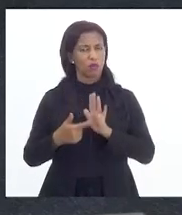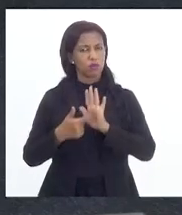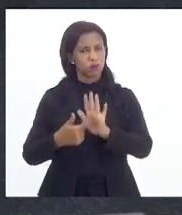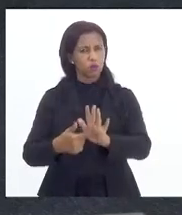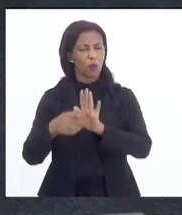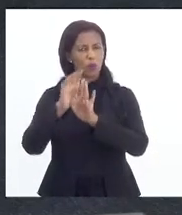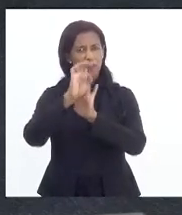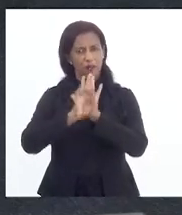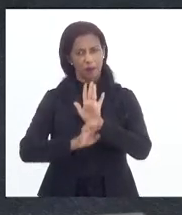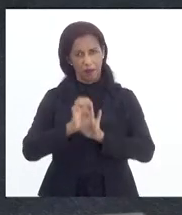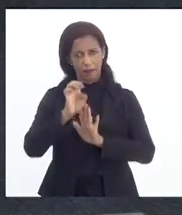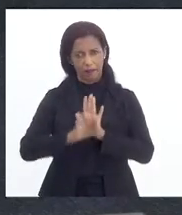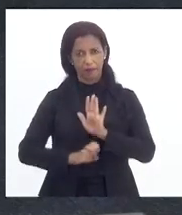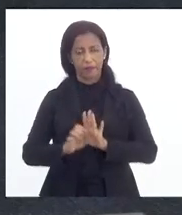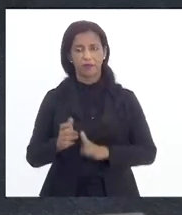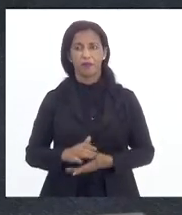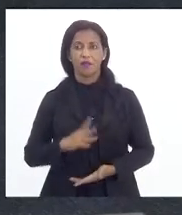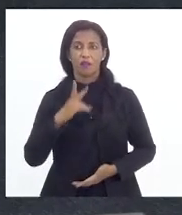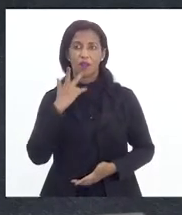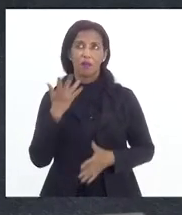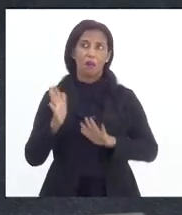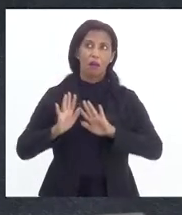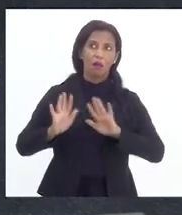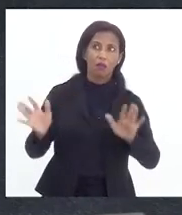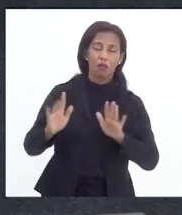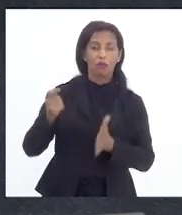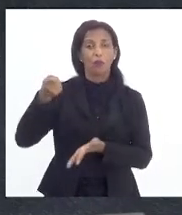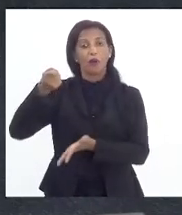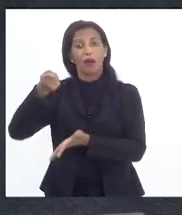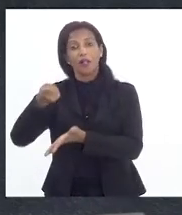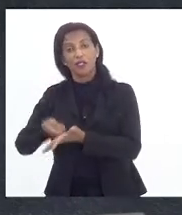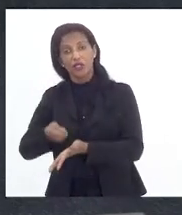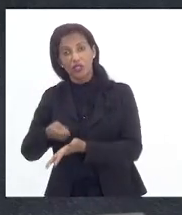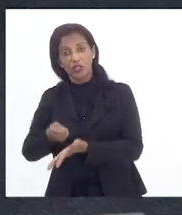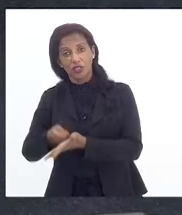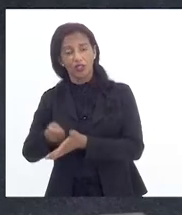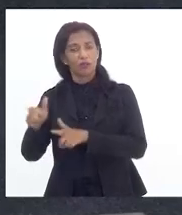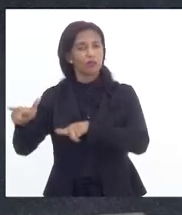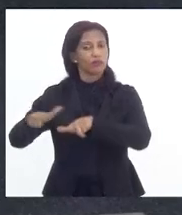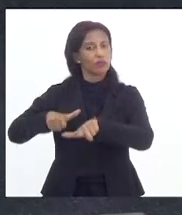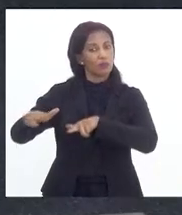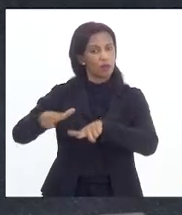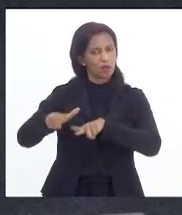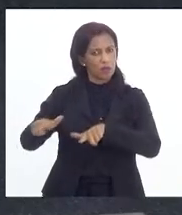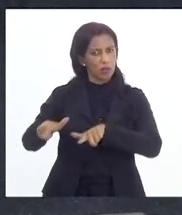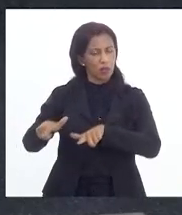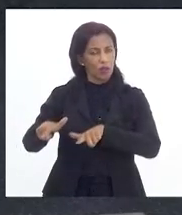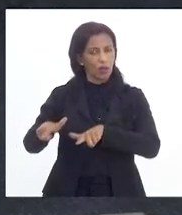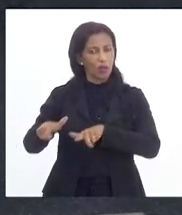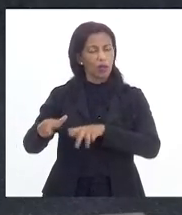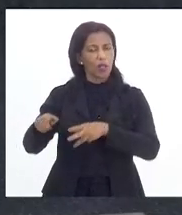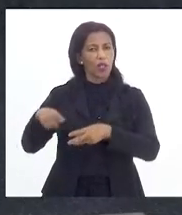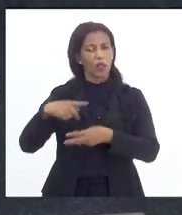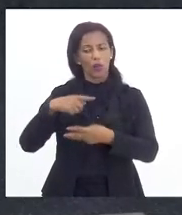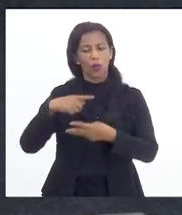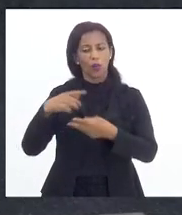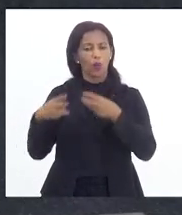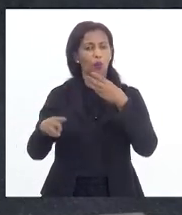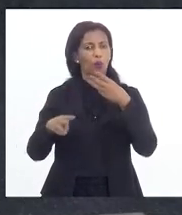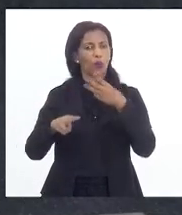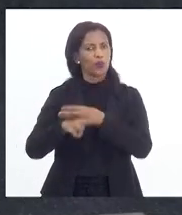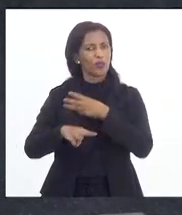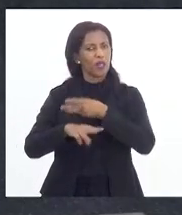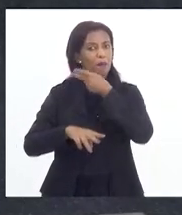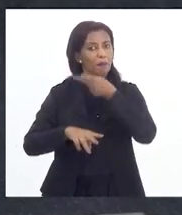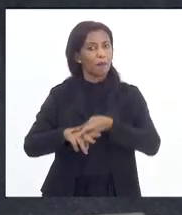muitas emendas né Falamos assim não estamos garantido aos servidores que o treino daqueles